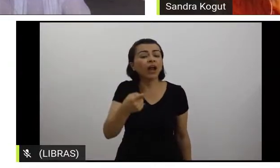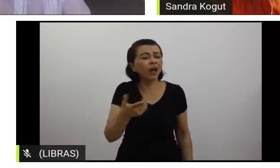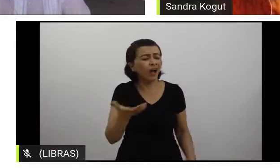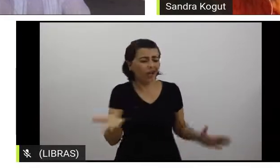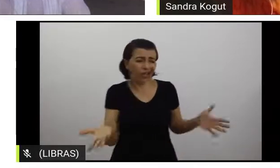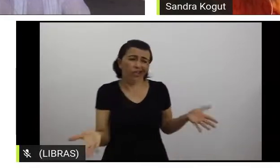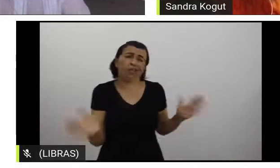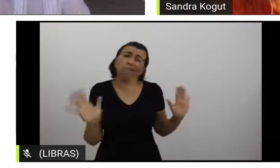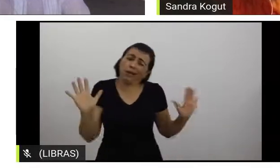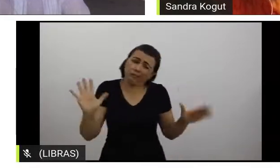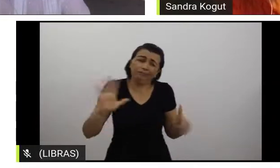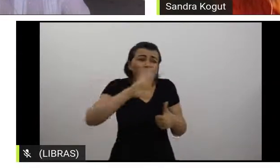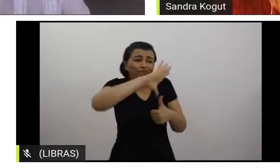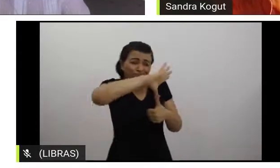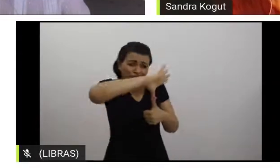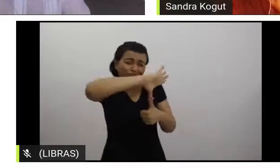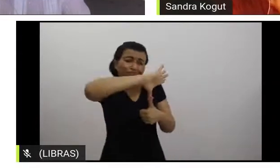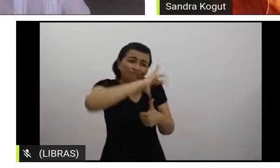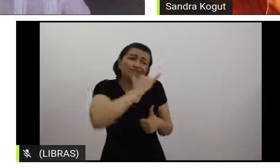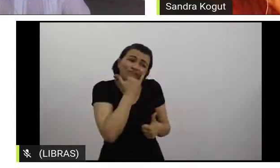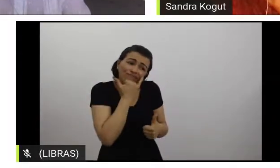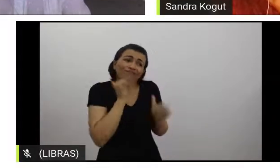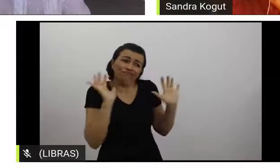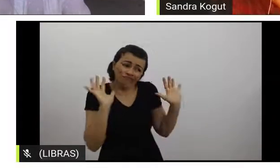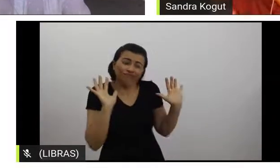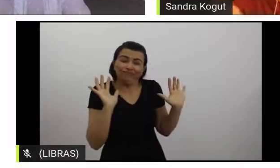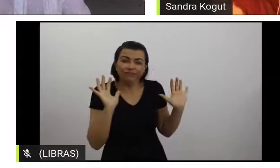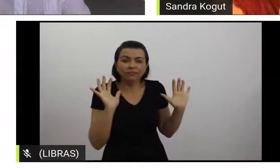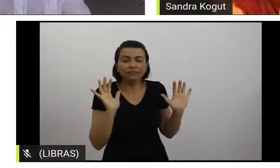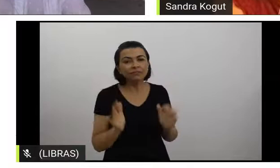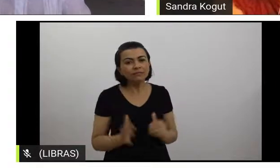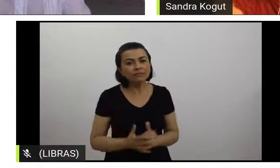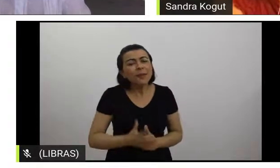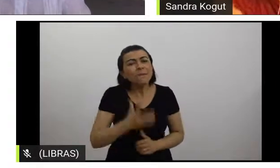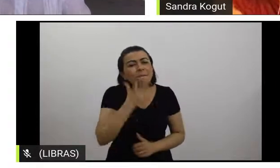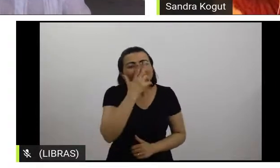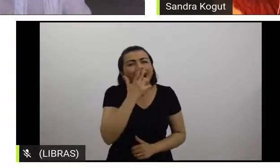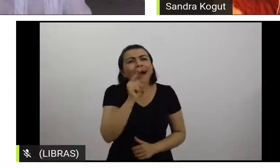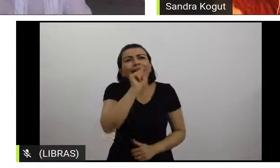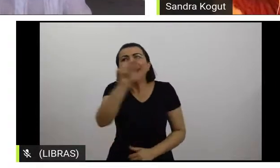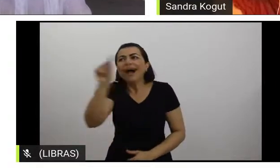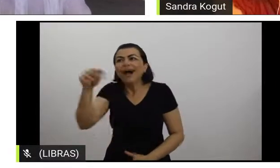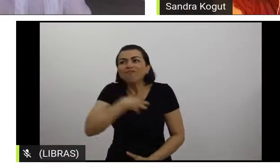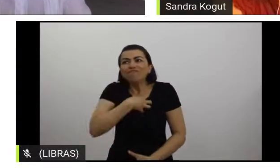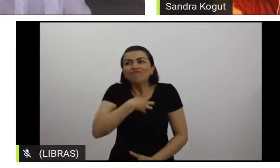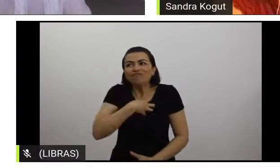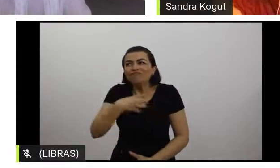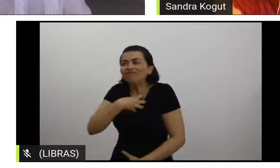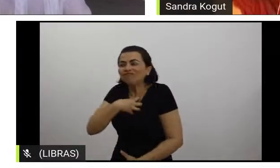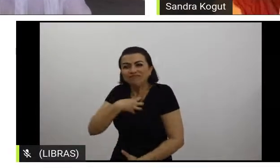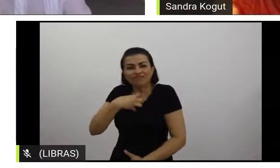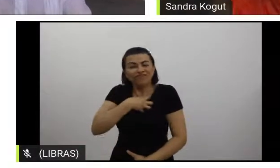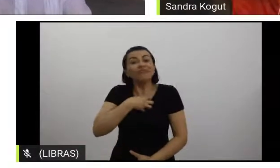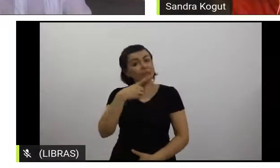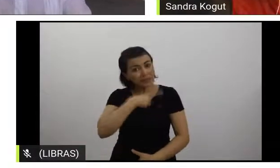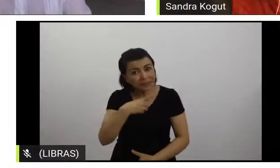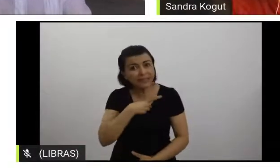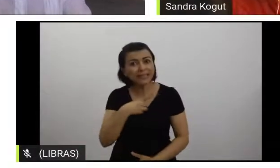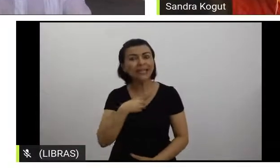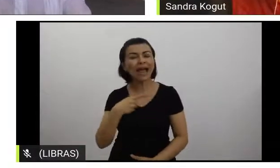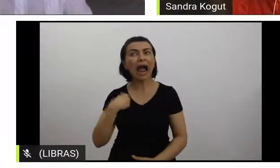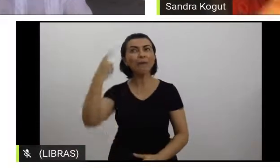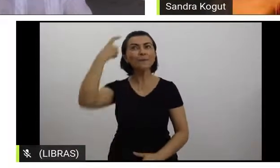na verdade, graças ao MIS, porque foi fazendo essa exposição no MIS das videocabines que eu recebi